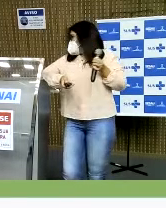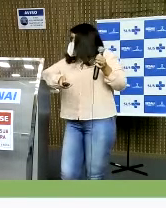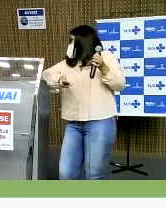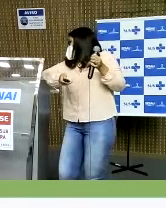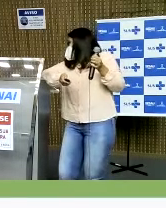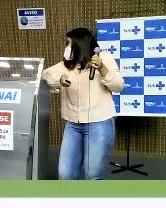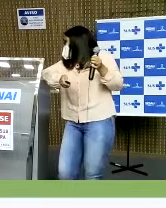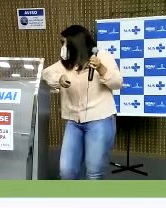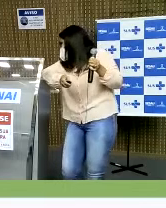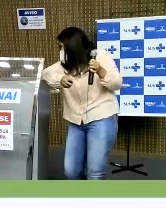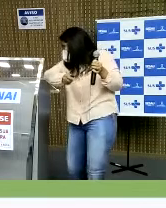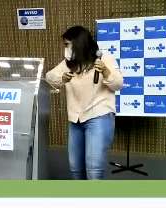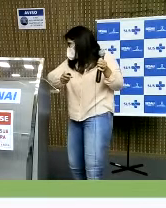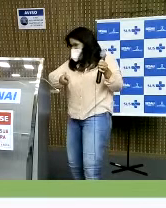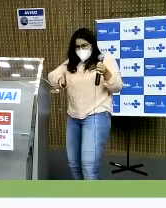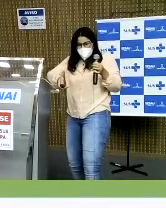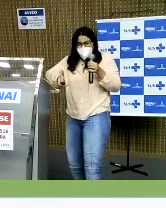homem.